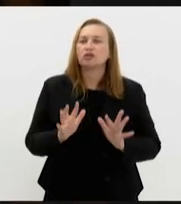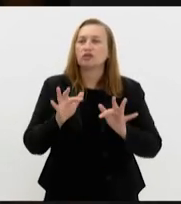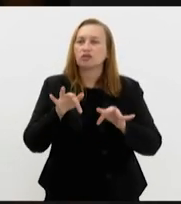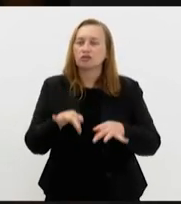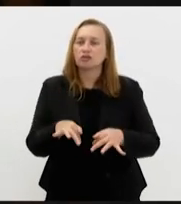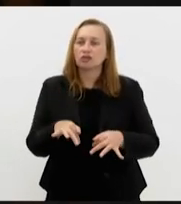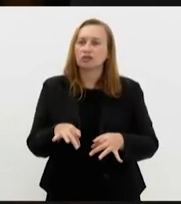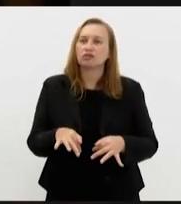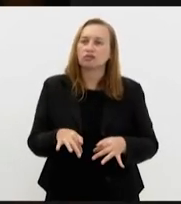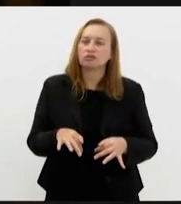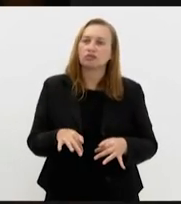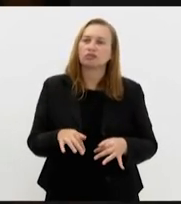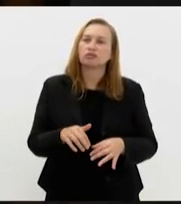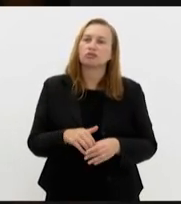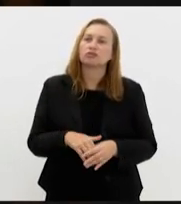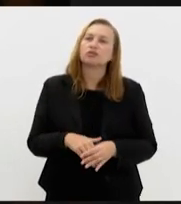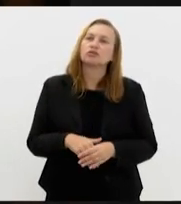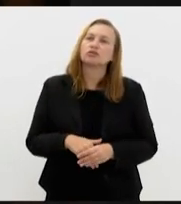votação.